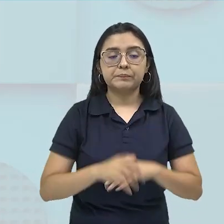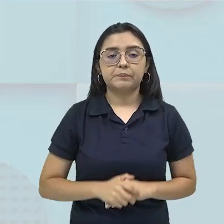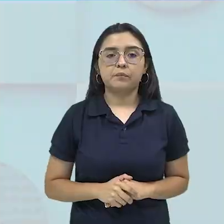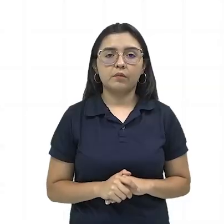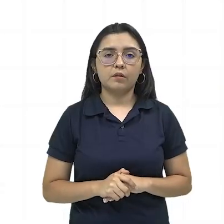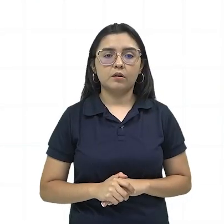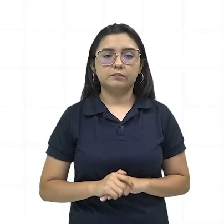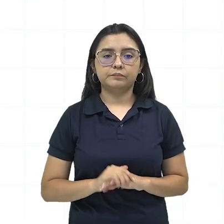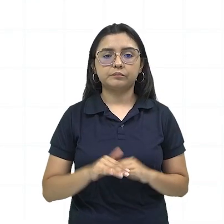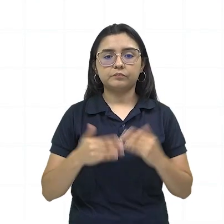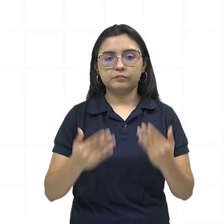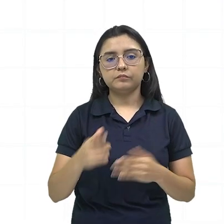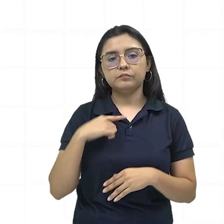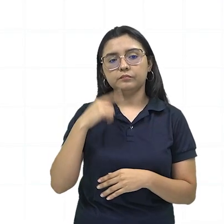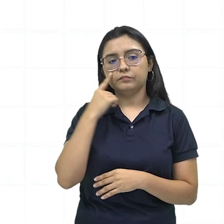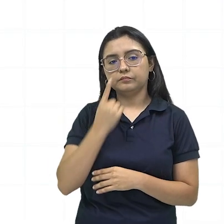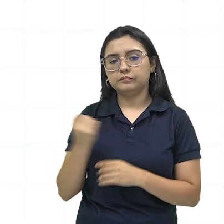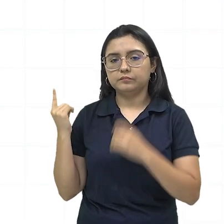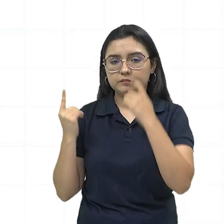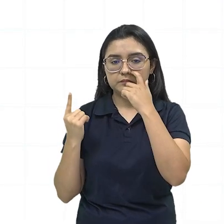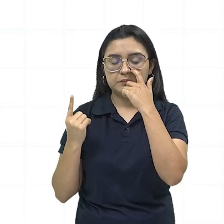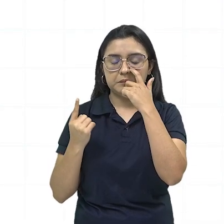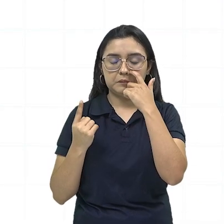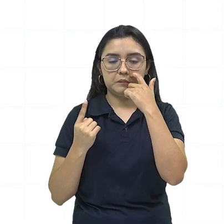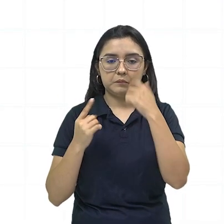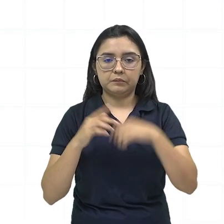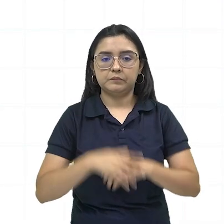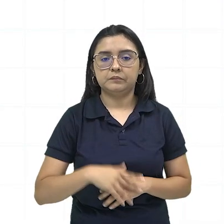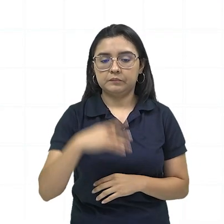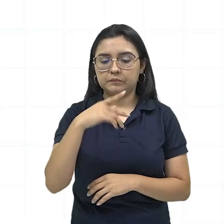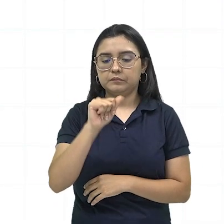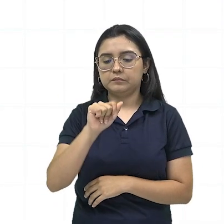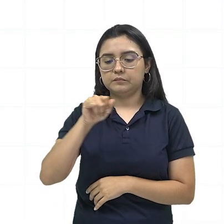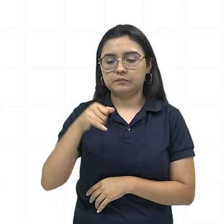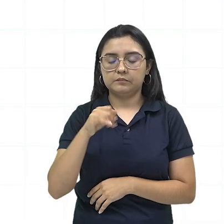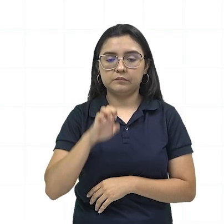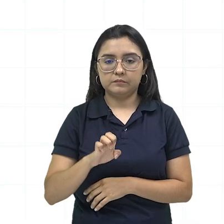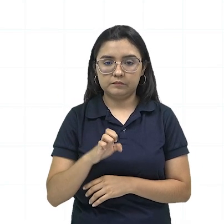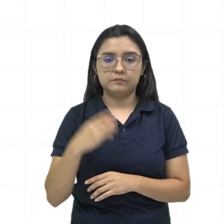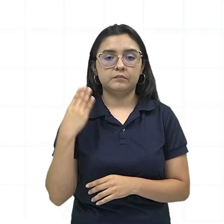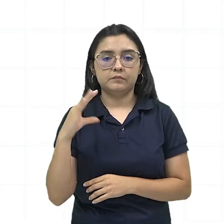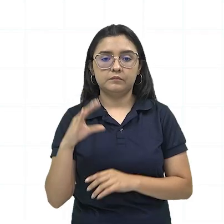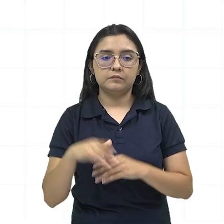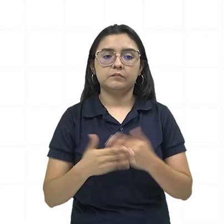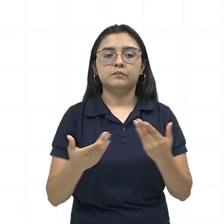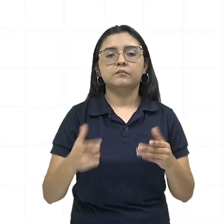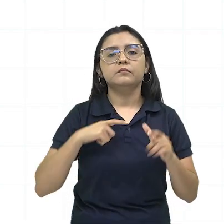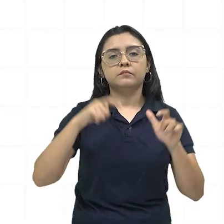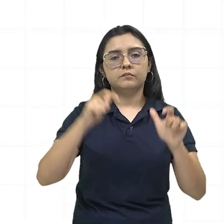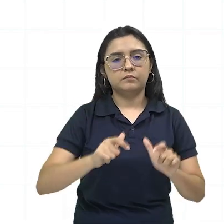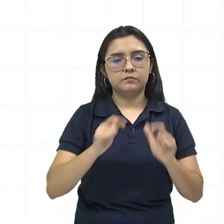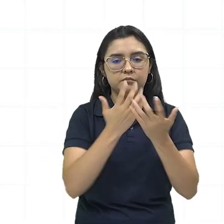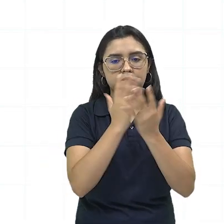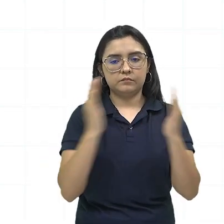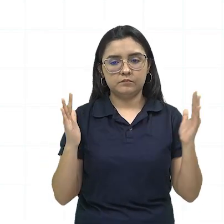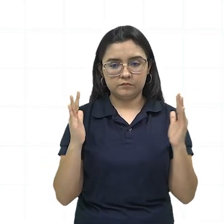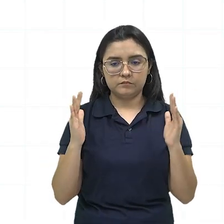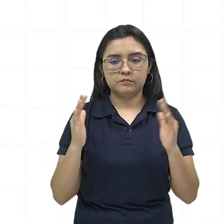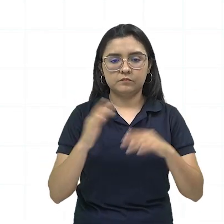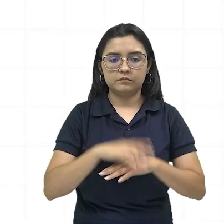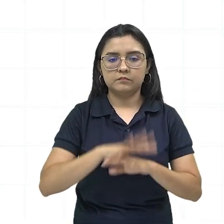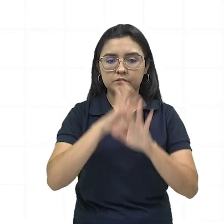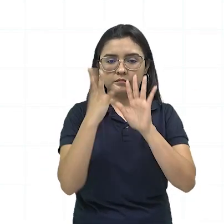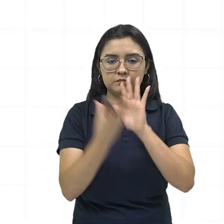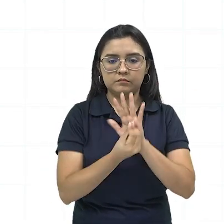olha só, vejam só. Pajé e o cientista. Em uma pequena aldeia no coração da floresta